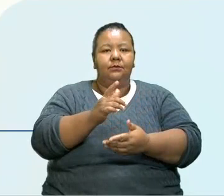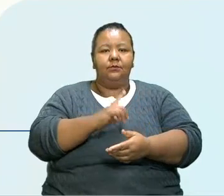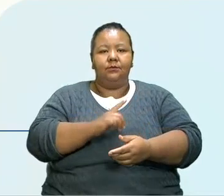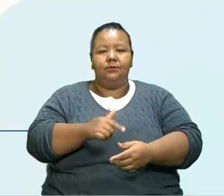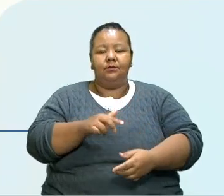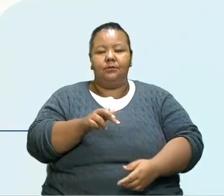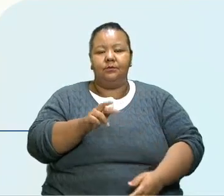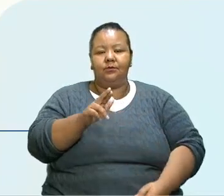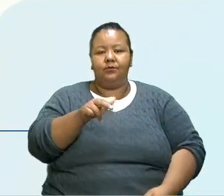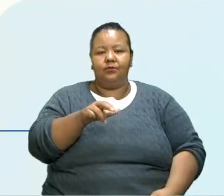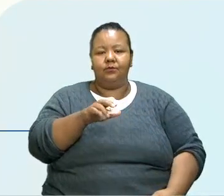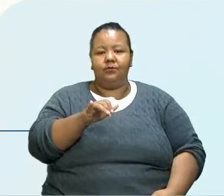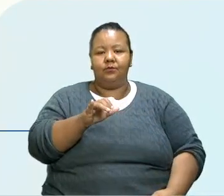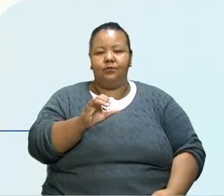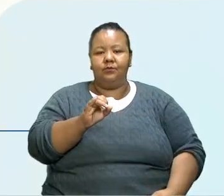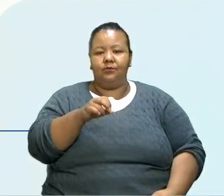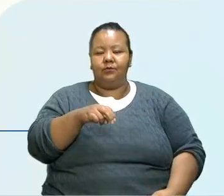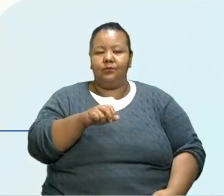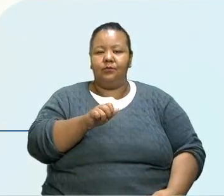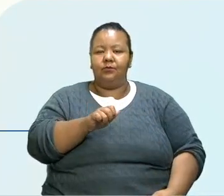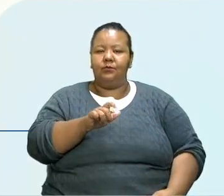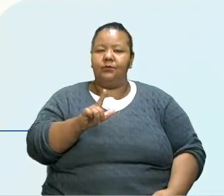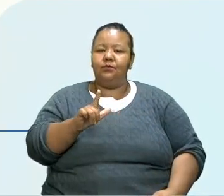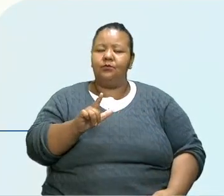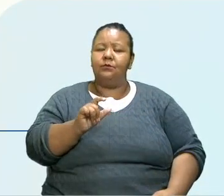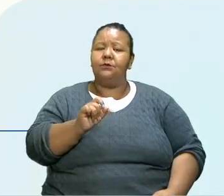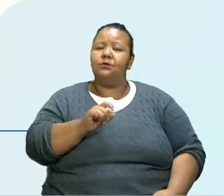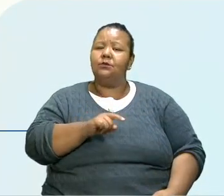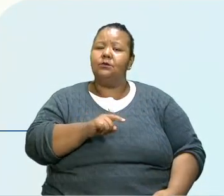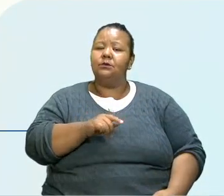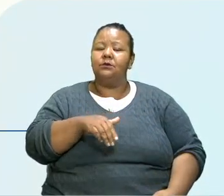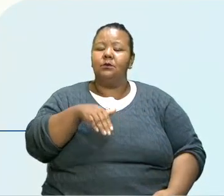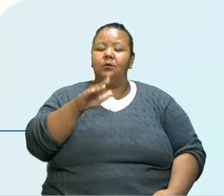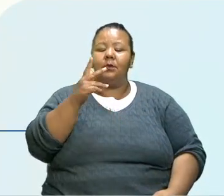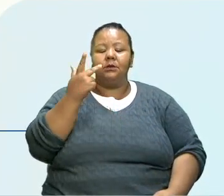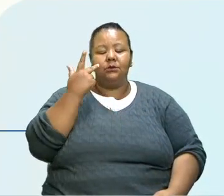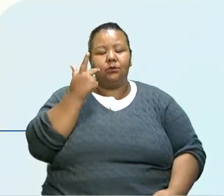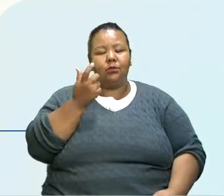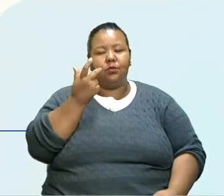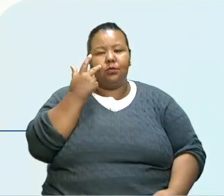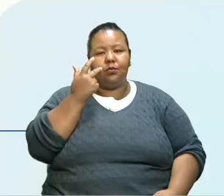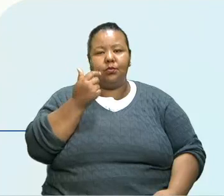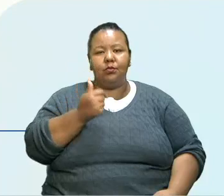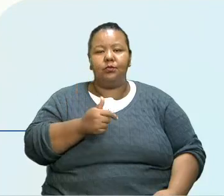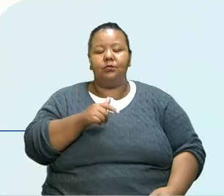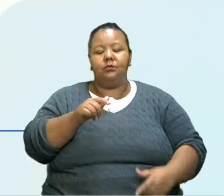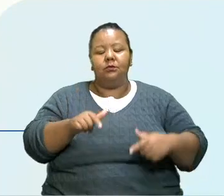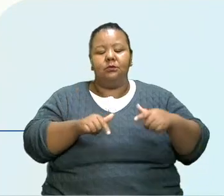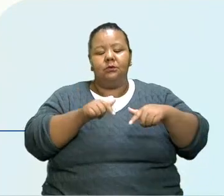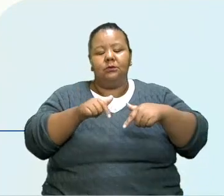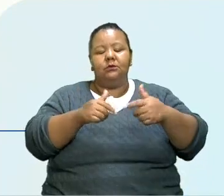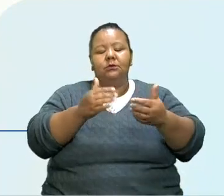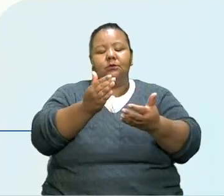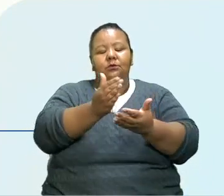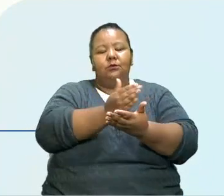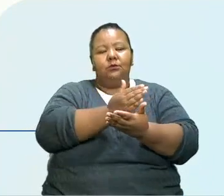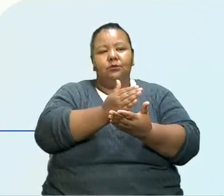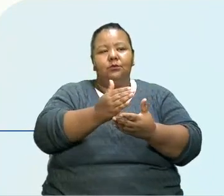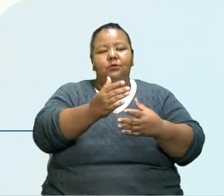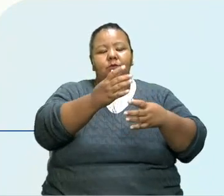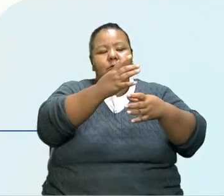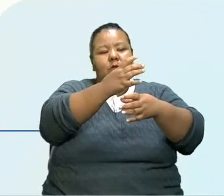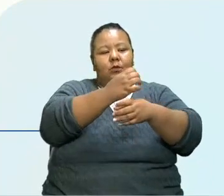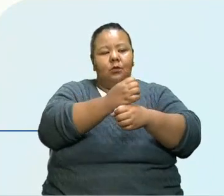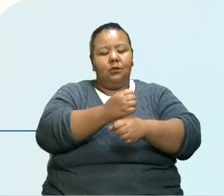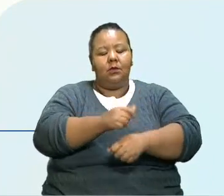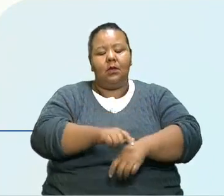funcional. O que que é o departamento funcional? Aquele departamento mais comum. Então, aquele trabalho funcional são divididos por função. Contábil, área de